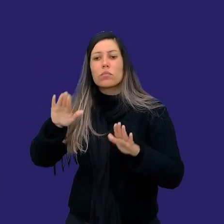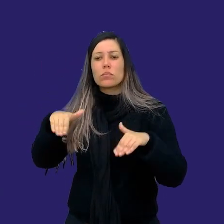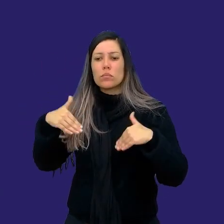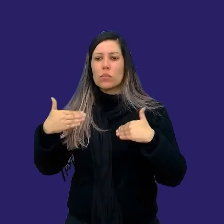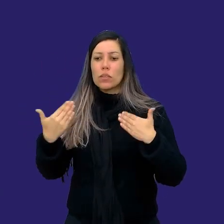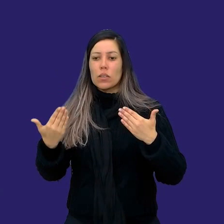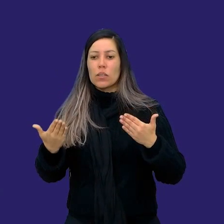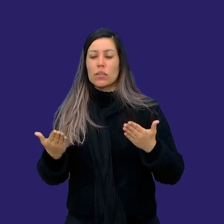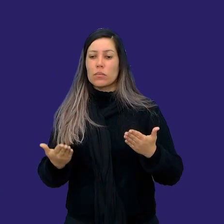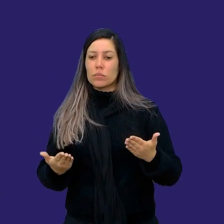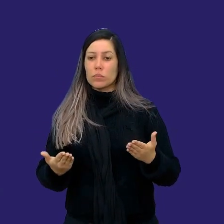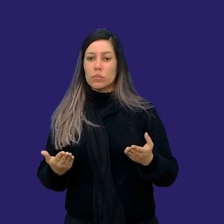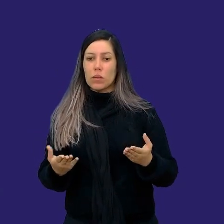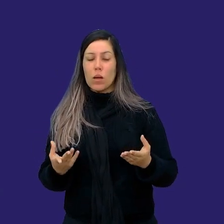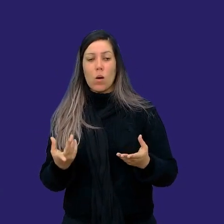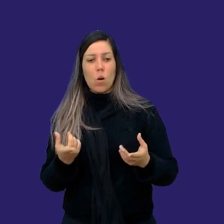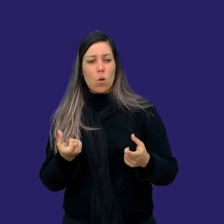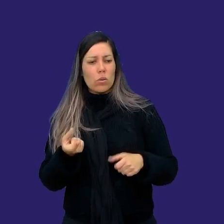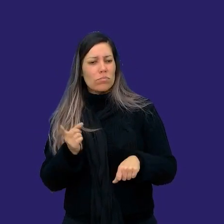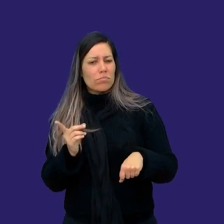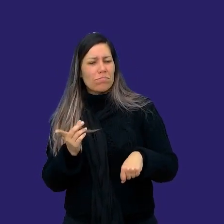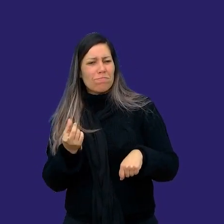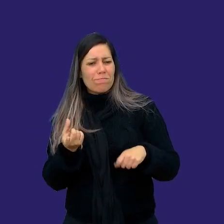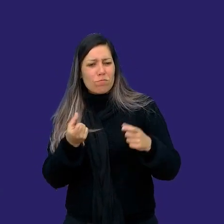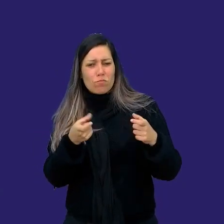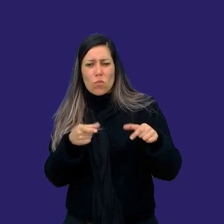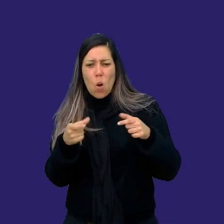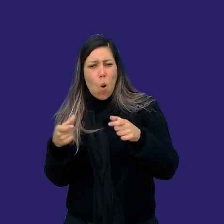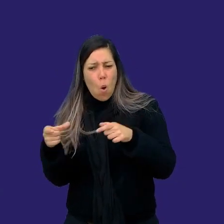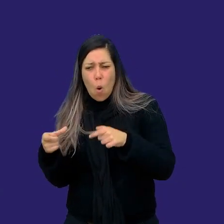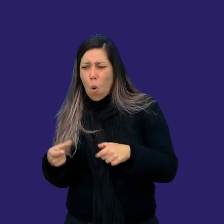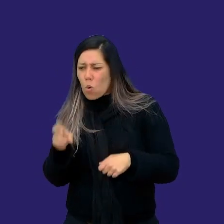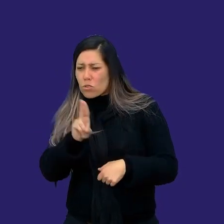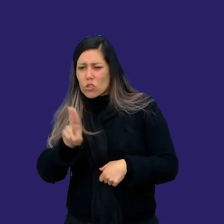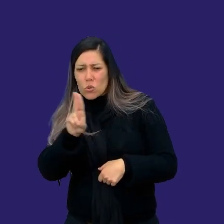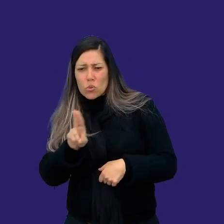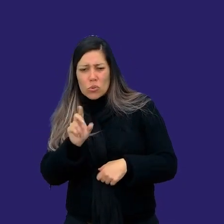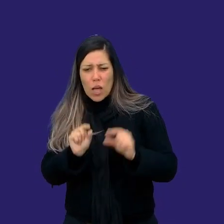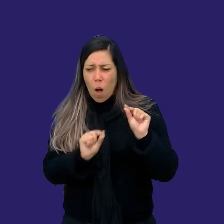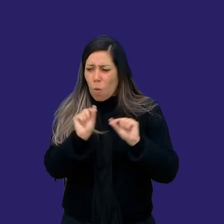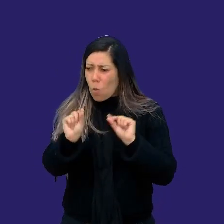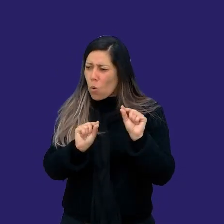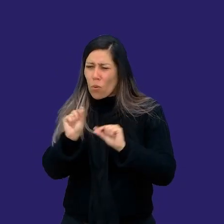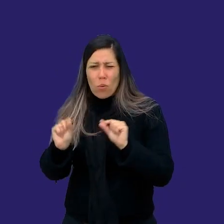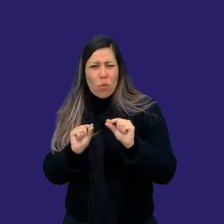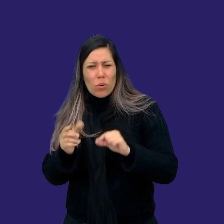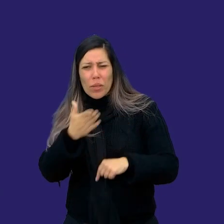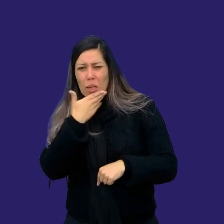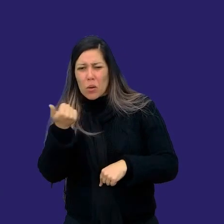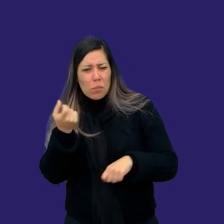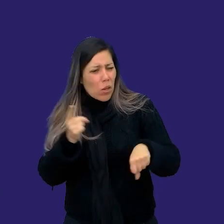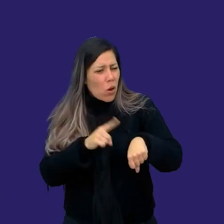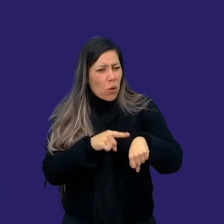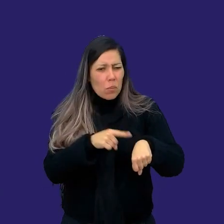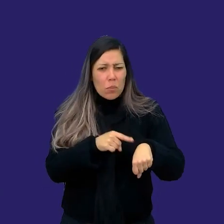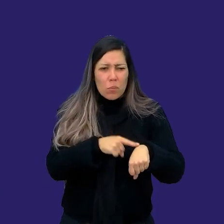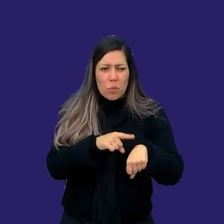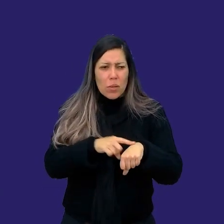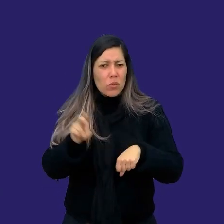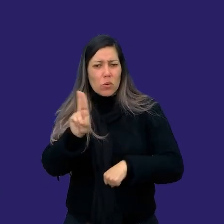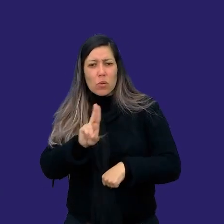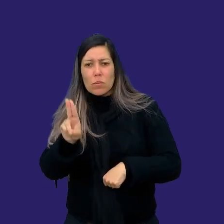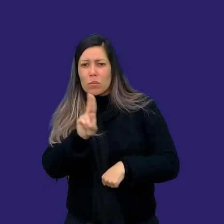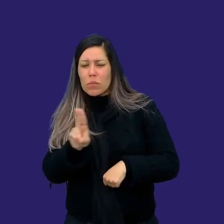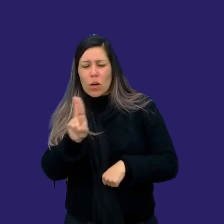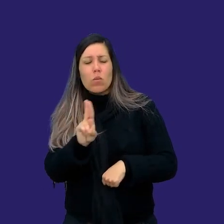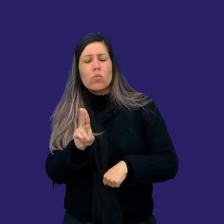Então, em que momento eu uso o quê? Quando eu uso o quê? Qual é o melhor momento para usar tal coisa?